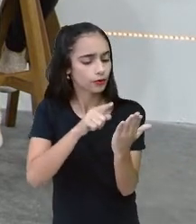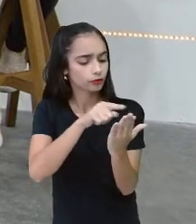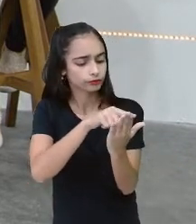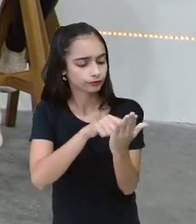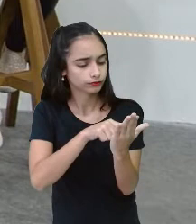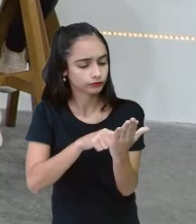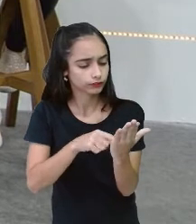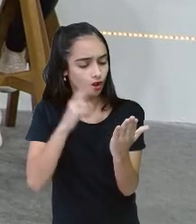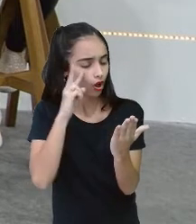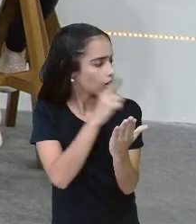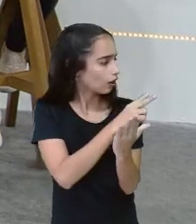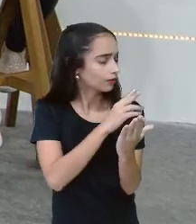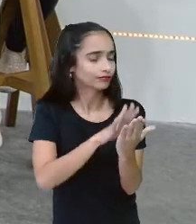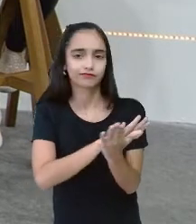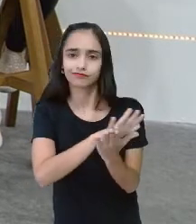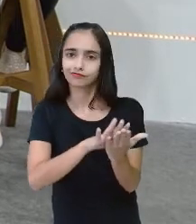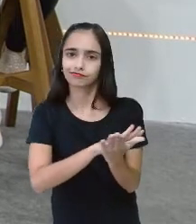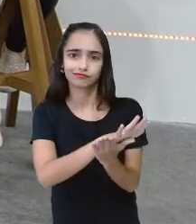mas sem olhar